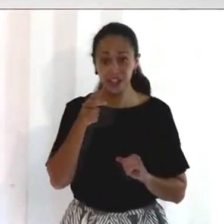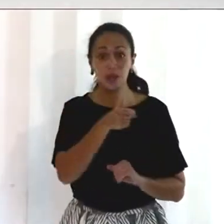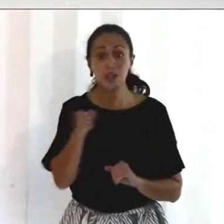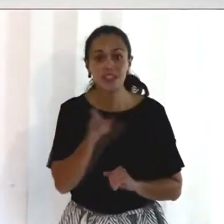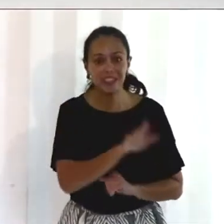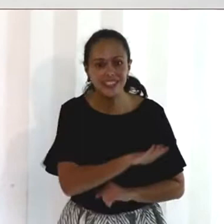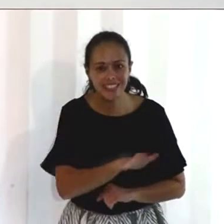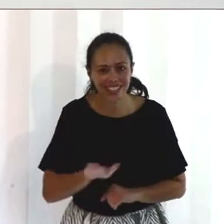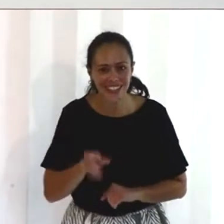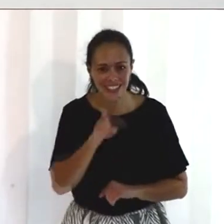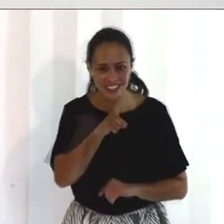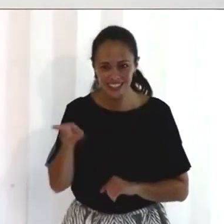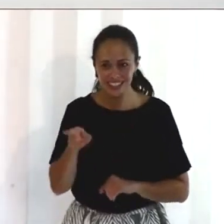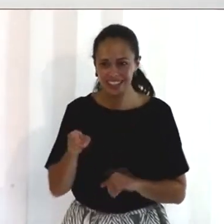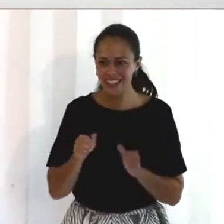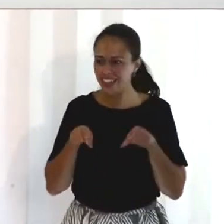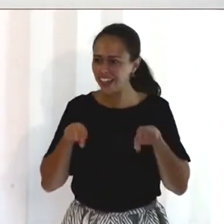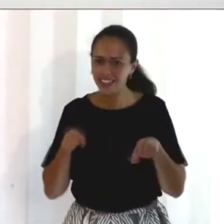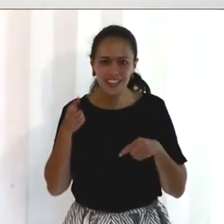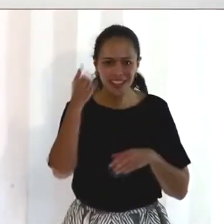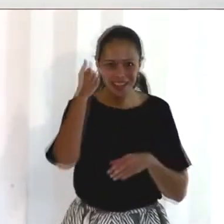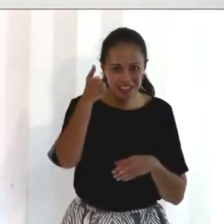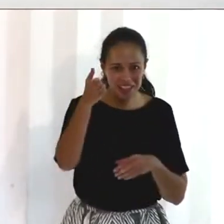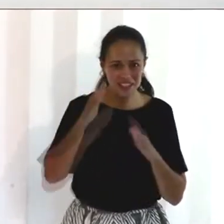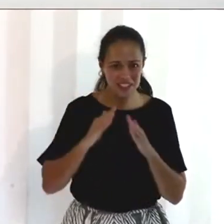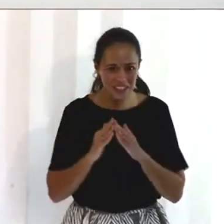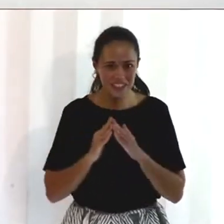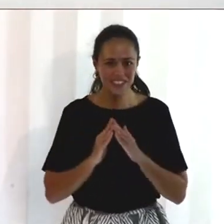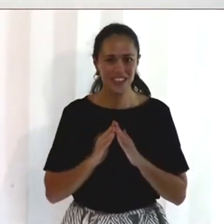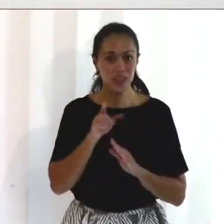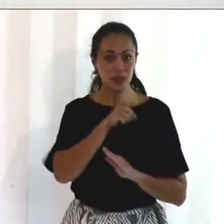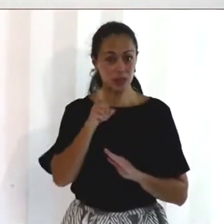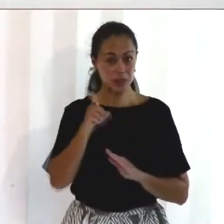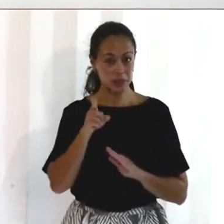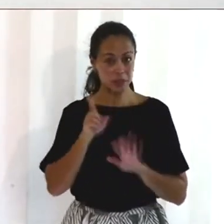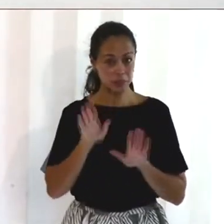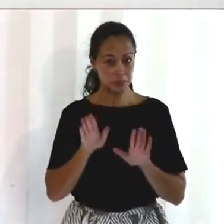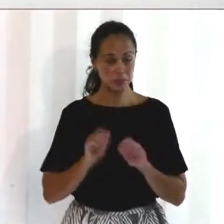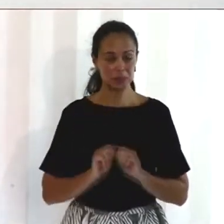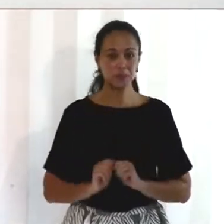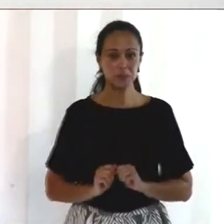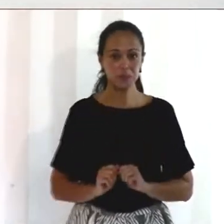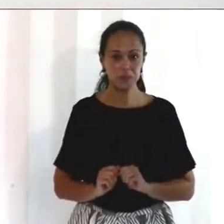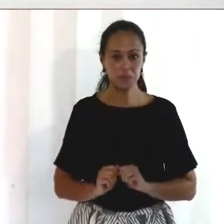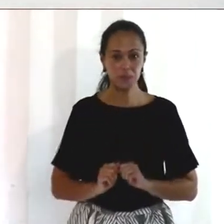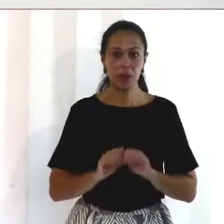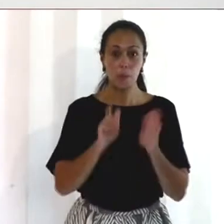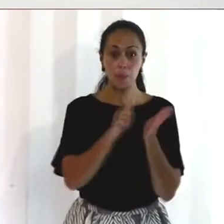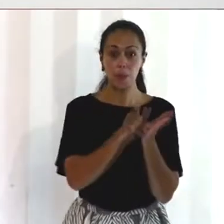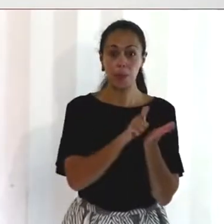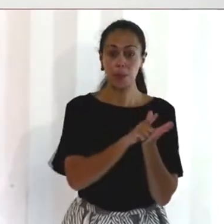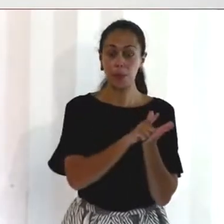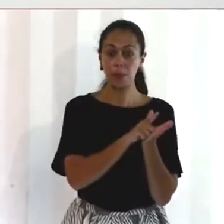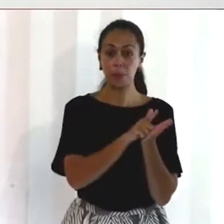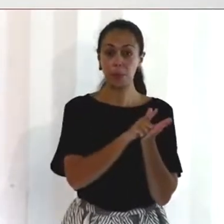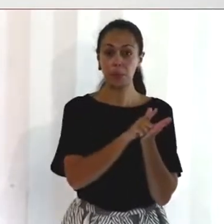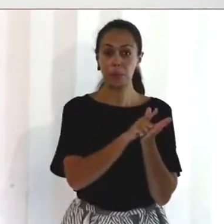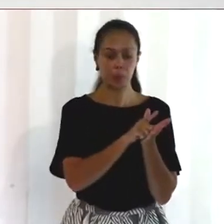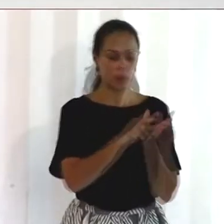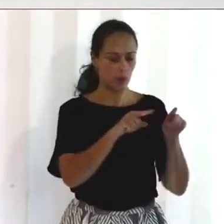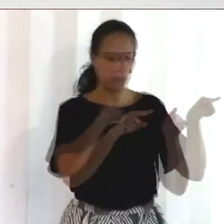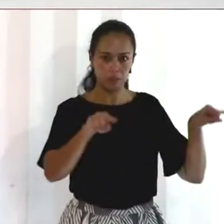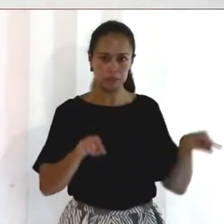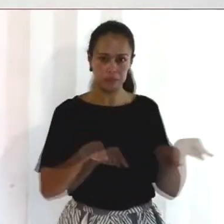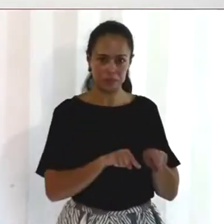nos acompanhando, a instrução é a seguinte: façam por favor aí na sua folha 3 desenhos, que